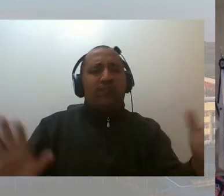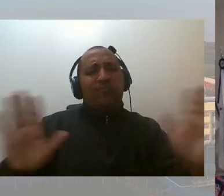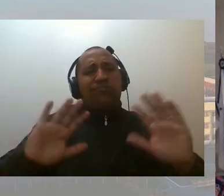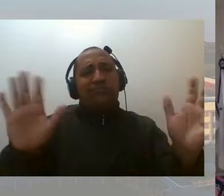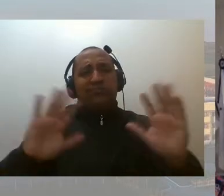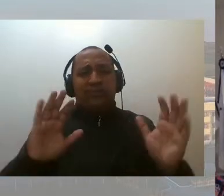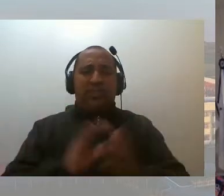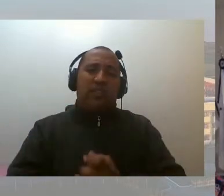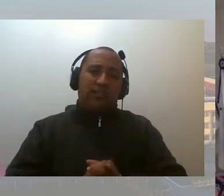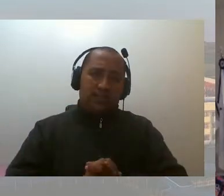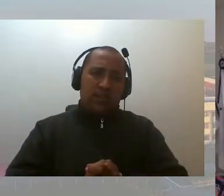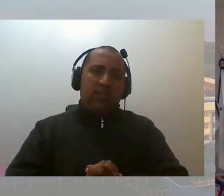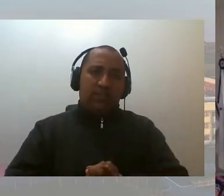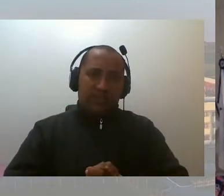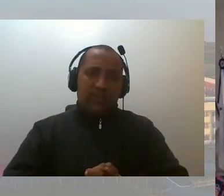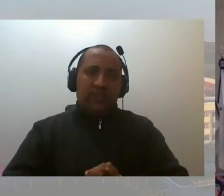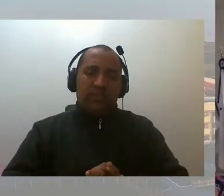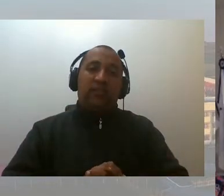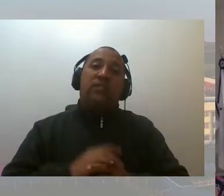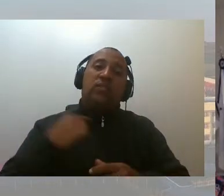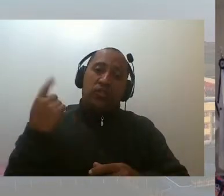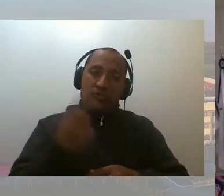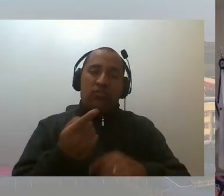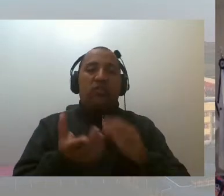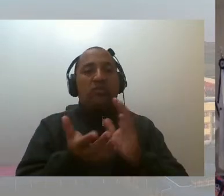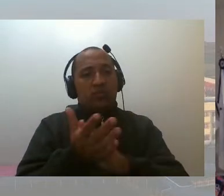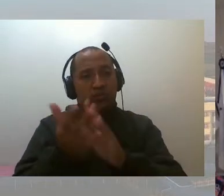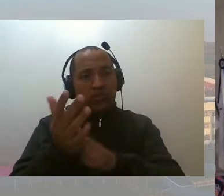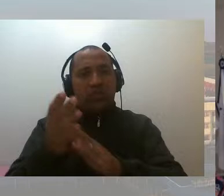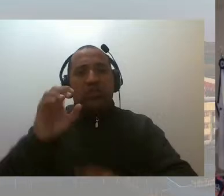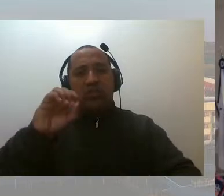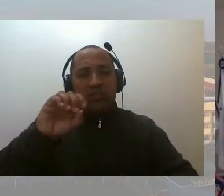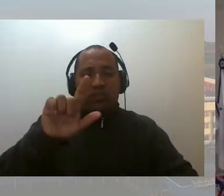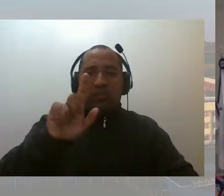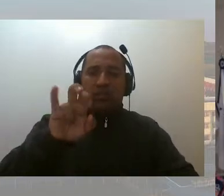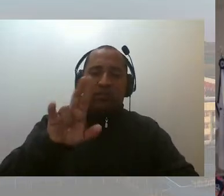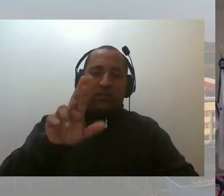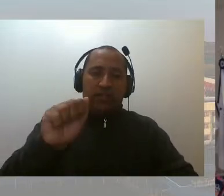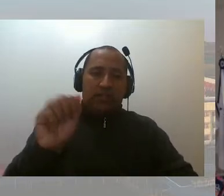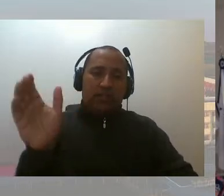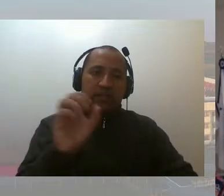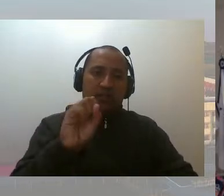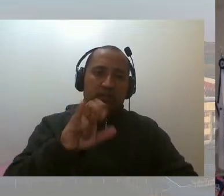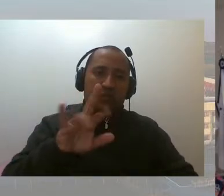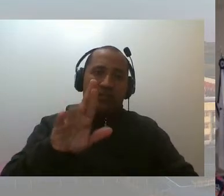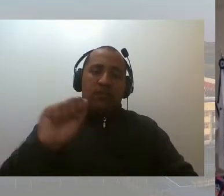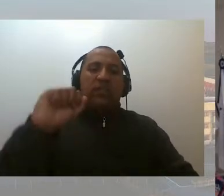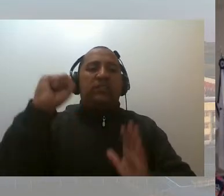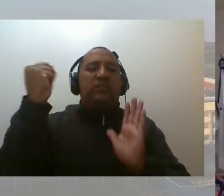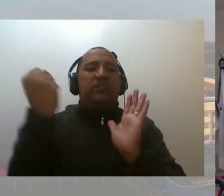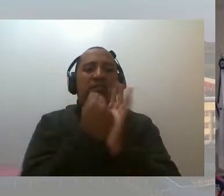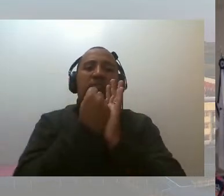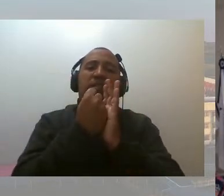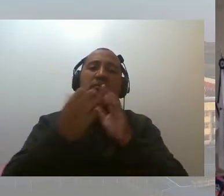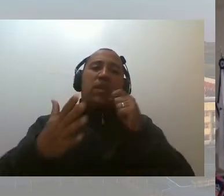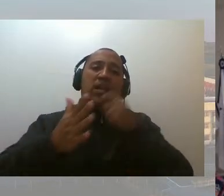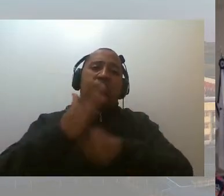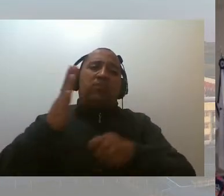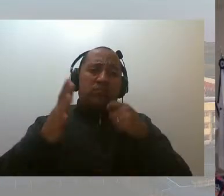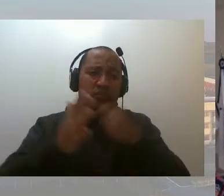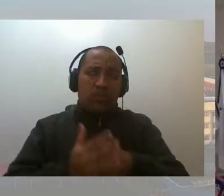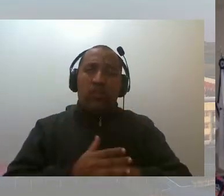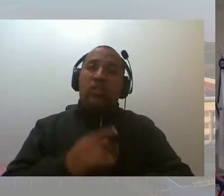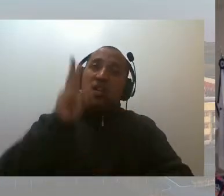Muito pelo contrário, saudamos a figura do Oliveira Silveira, um símbolo de resistência, e em